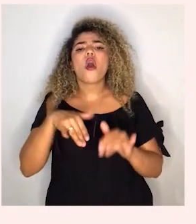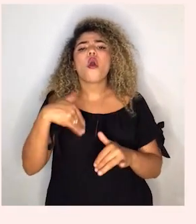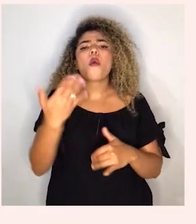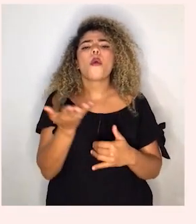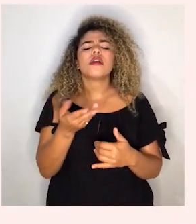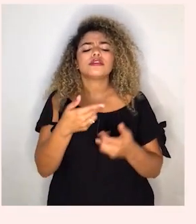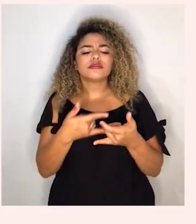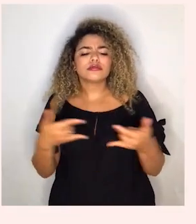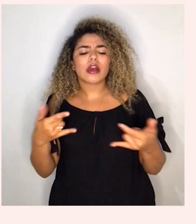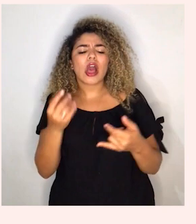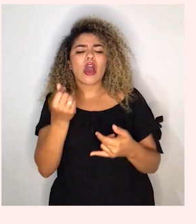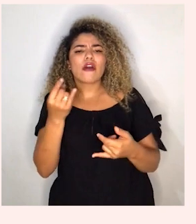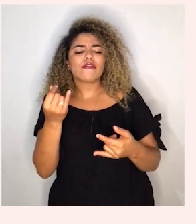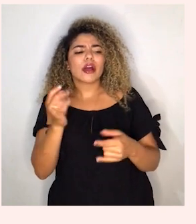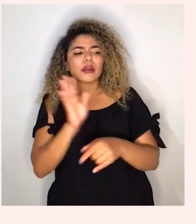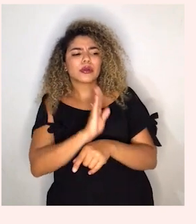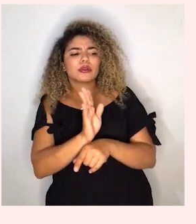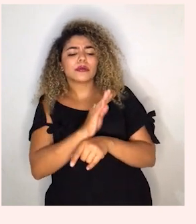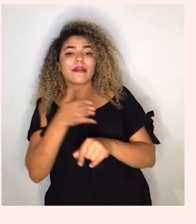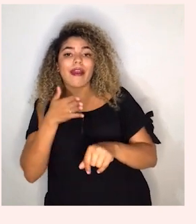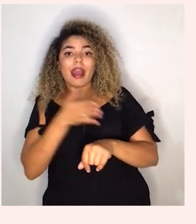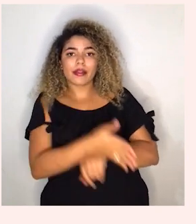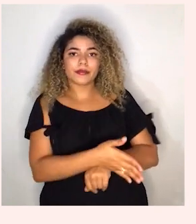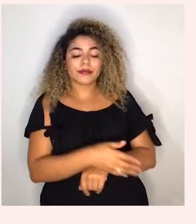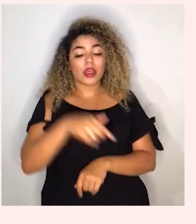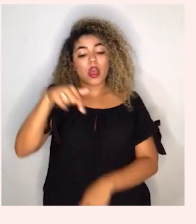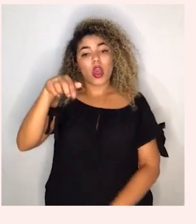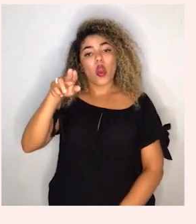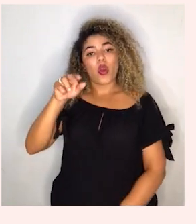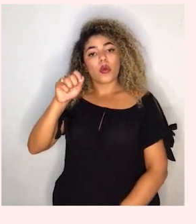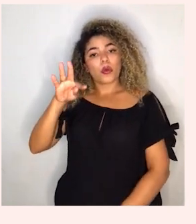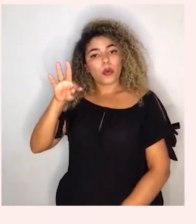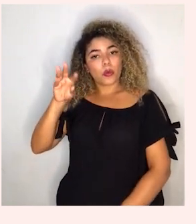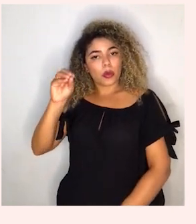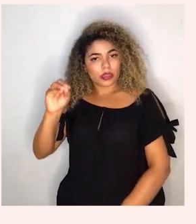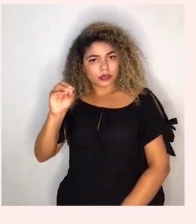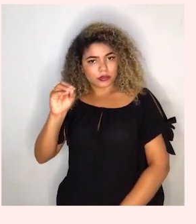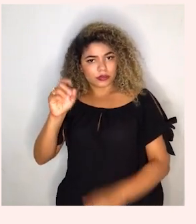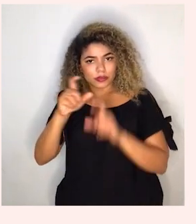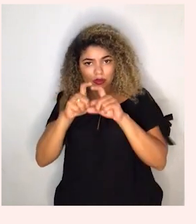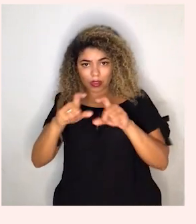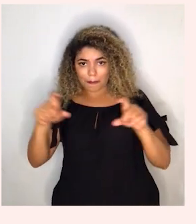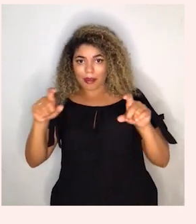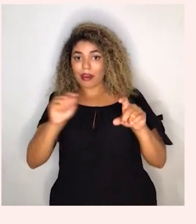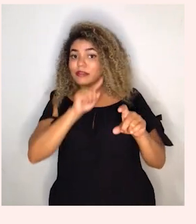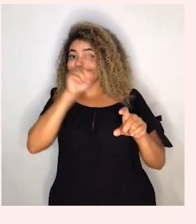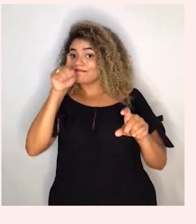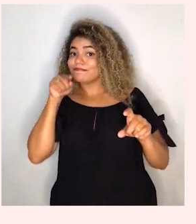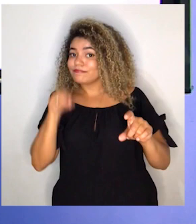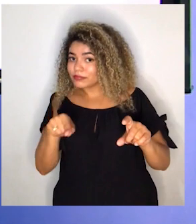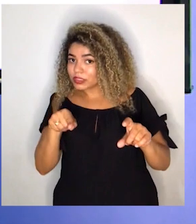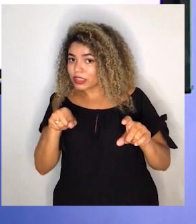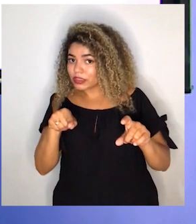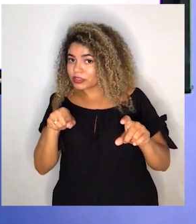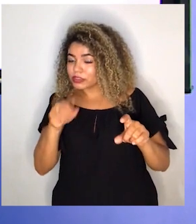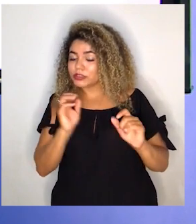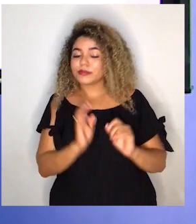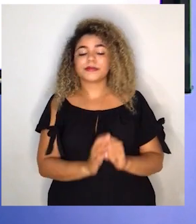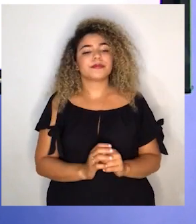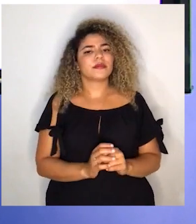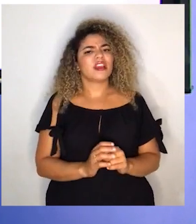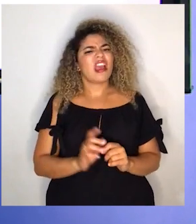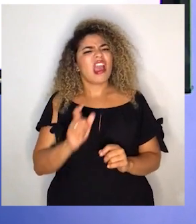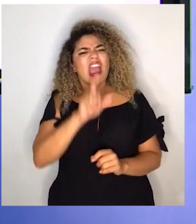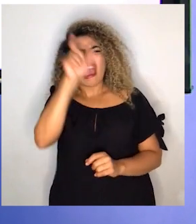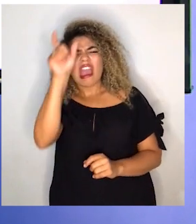para o cinema. Temos aqui o pronome quanto em uma oração interrogativa indireta.